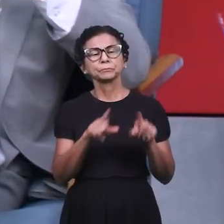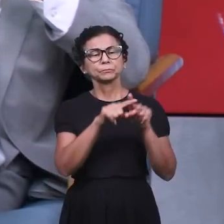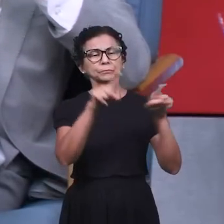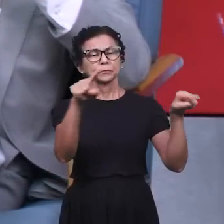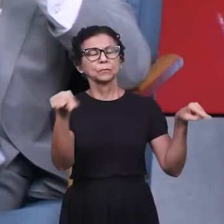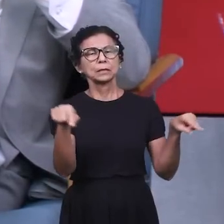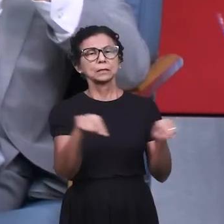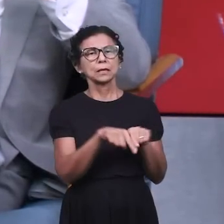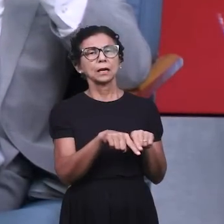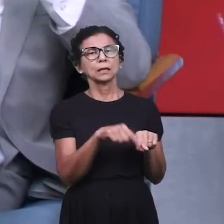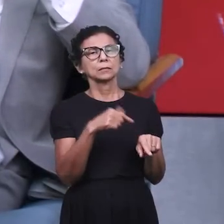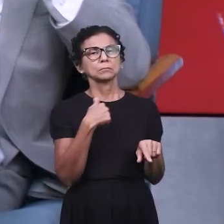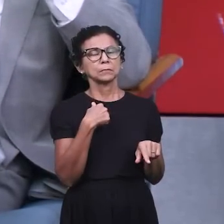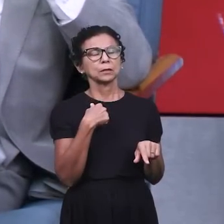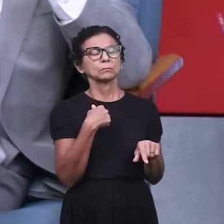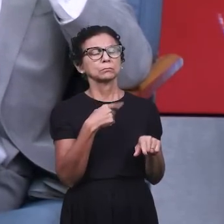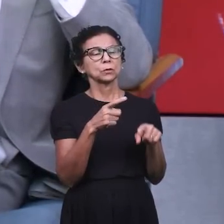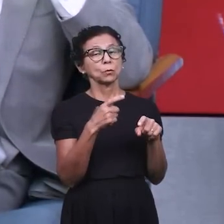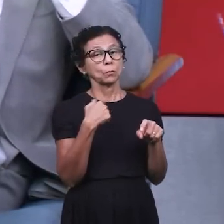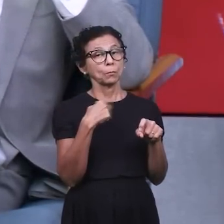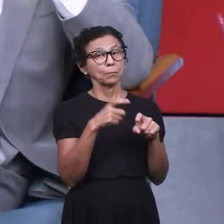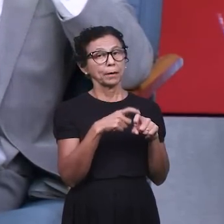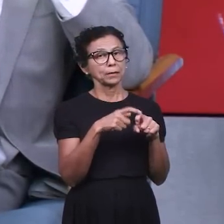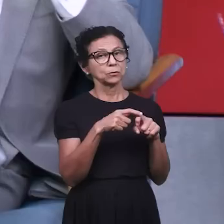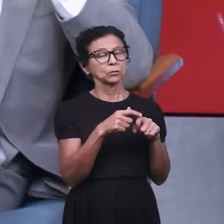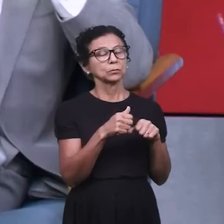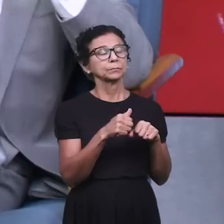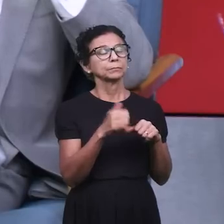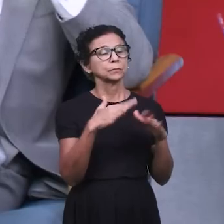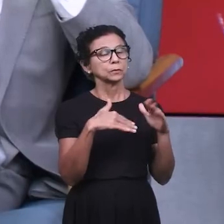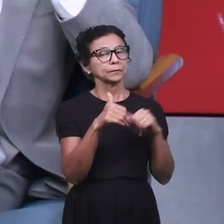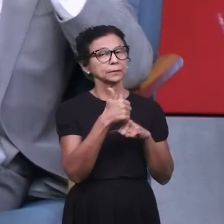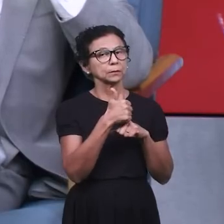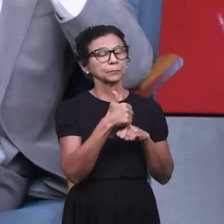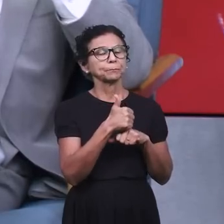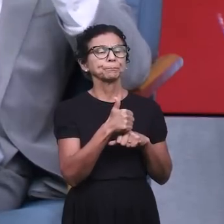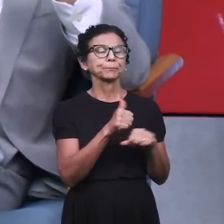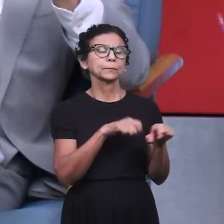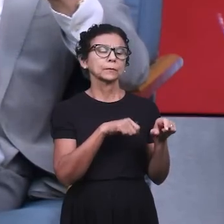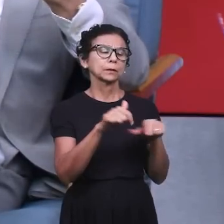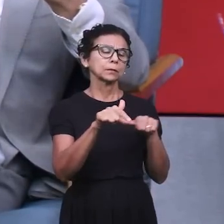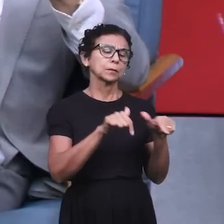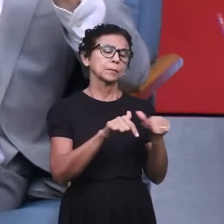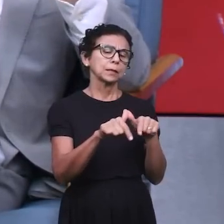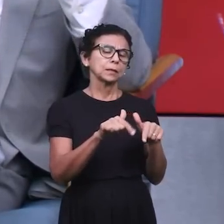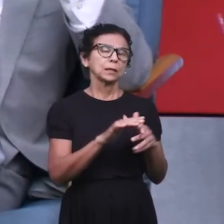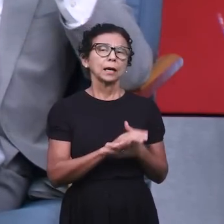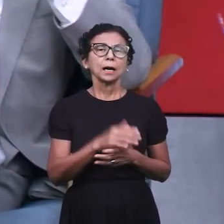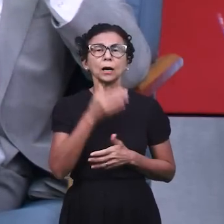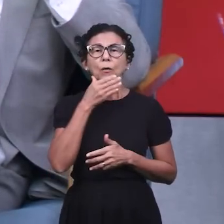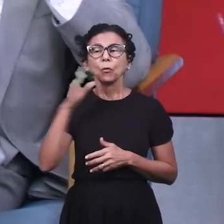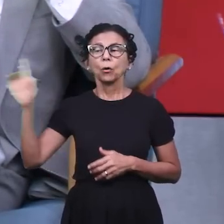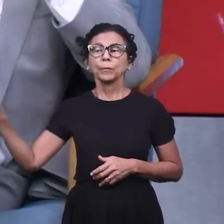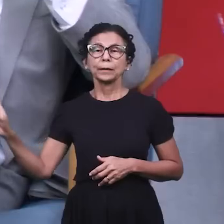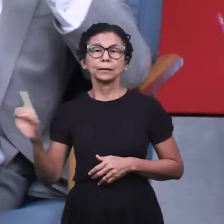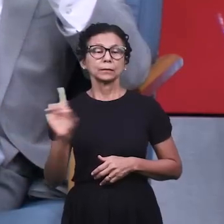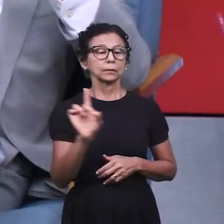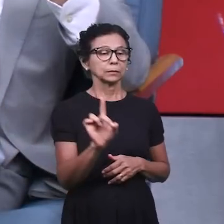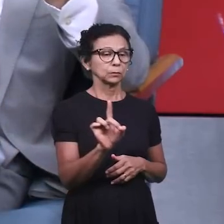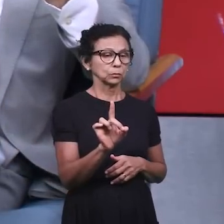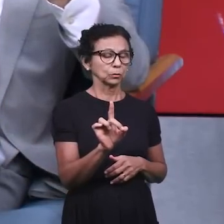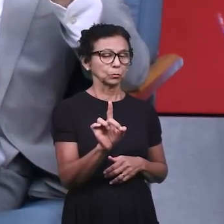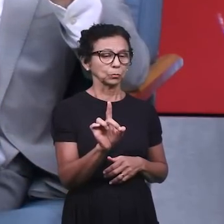chegou. Ele estava muito aflito, porque no outro dia ele tinha